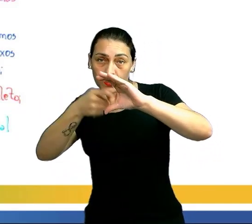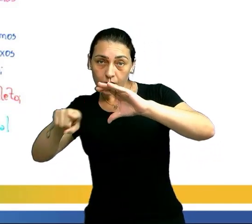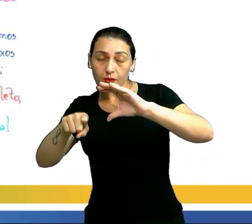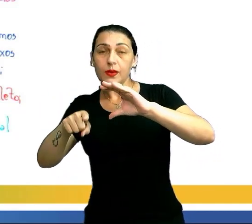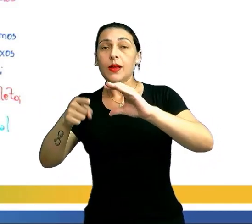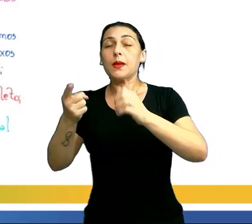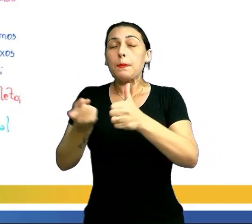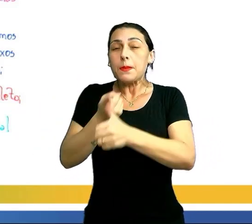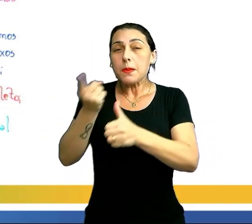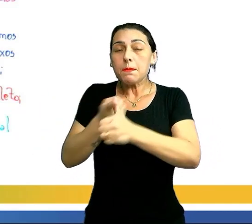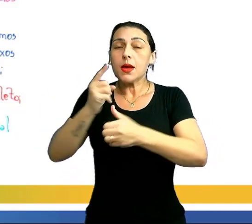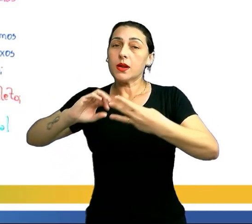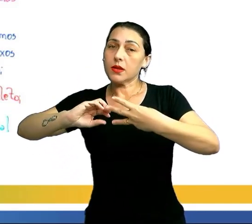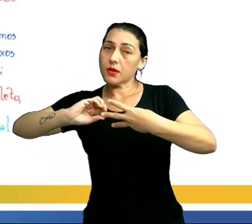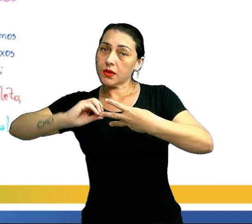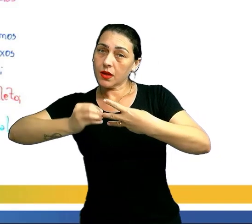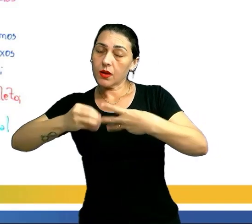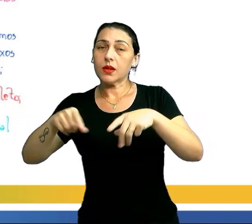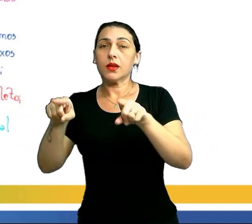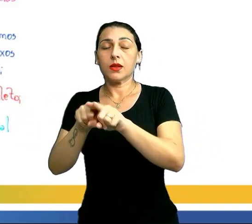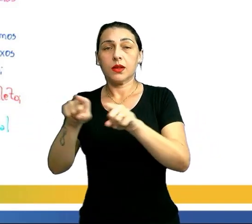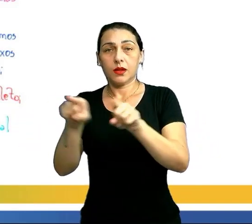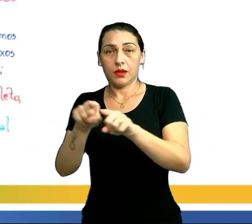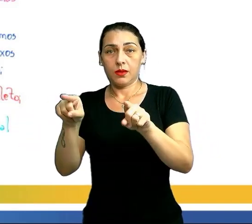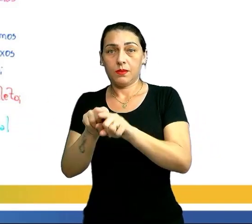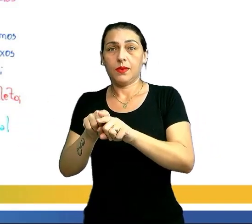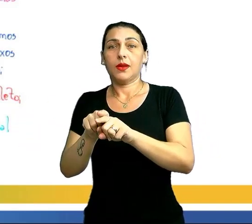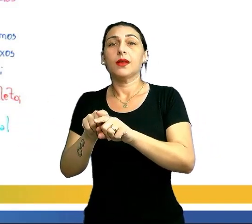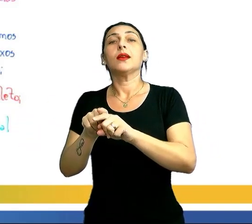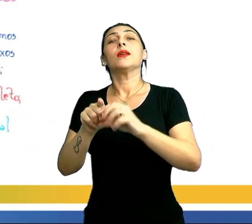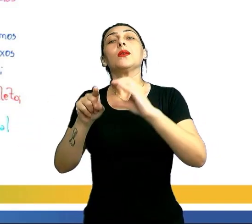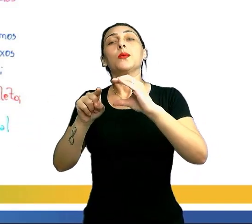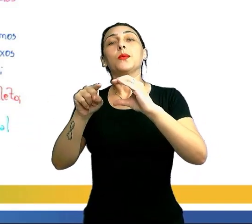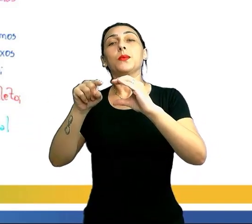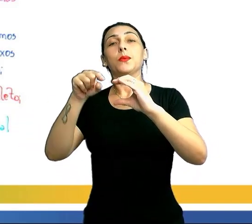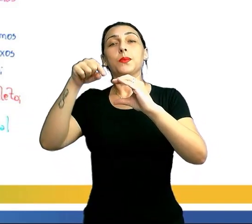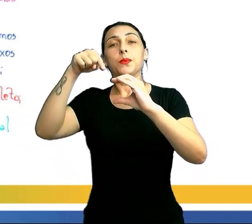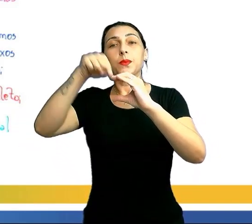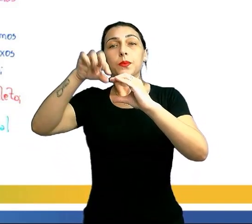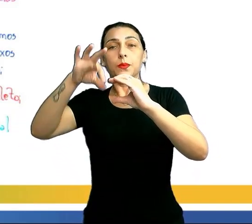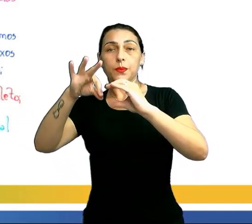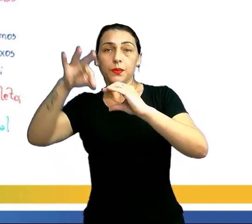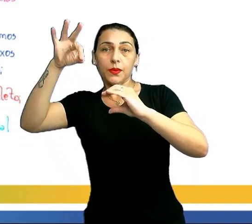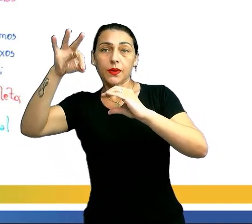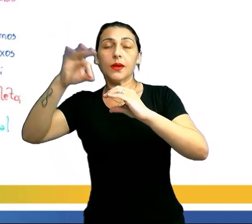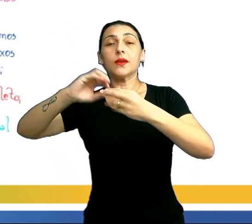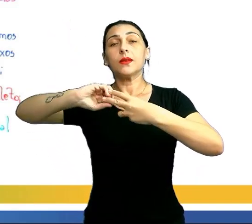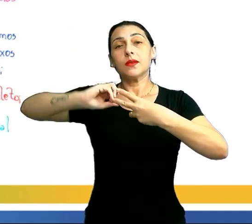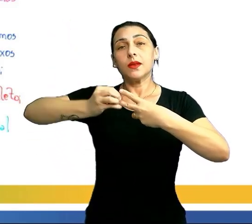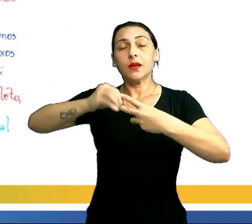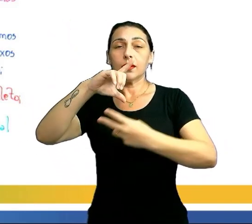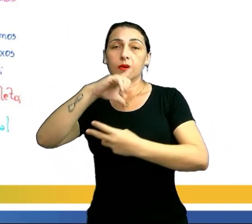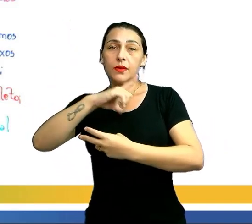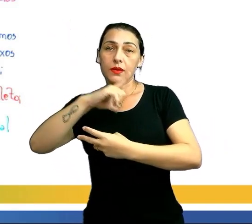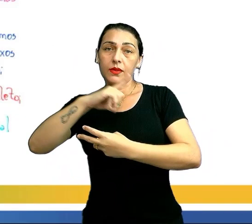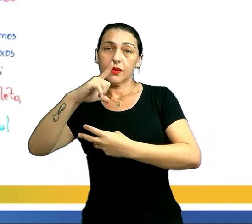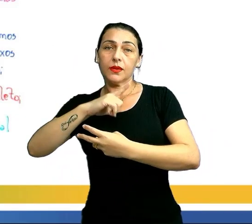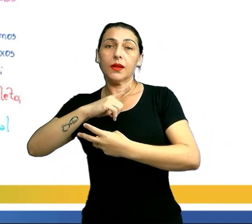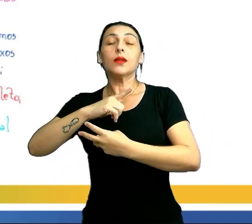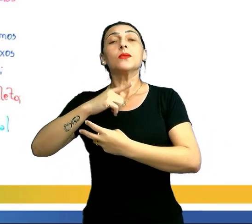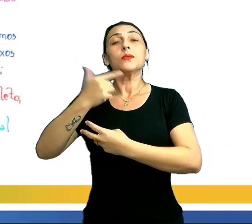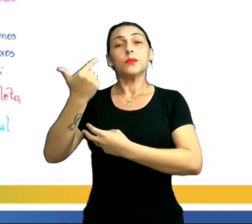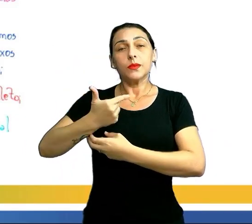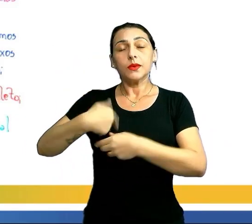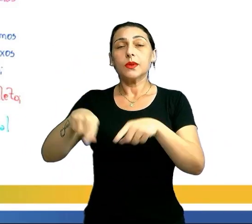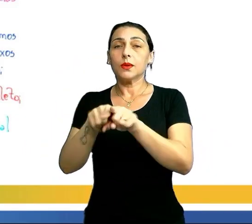são as primeiras células, e as eucariontes, que são as células que ocorrem